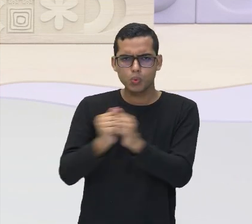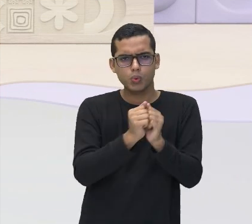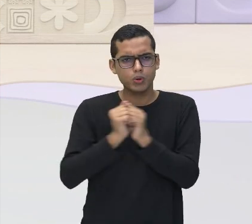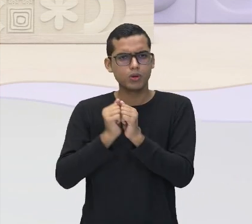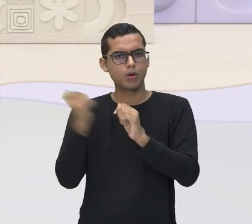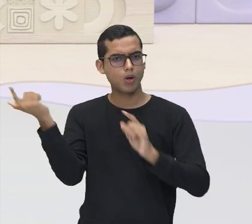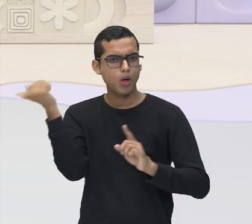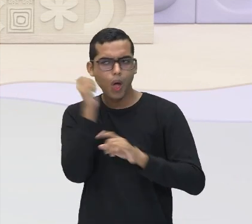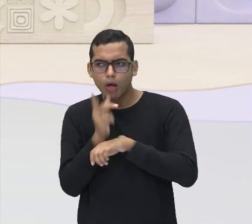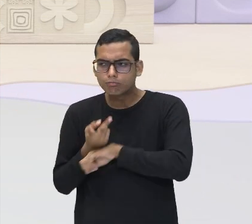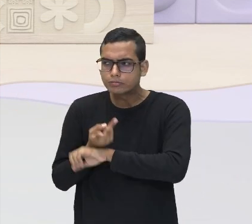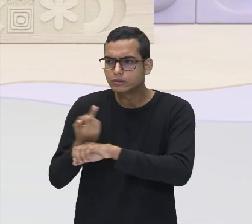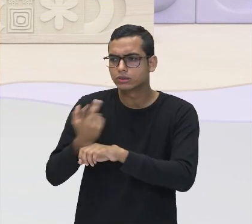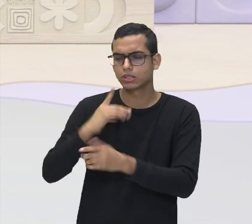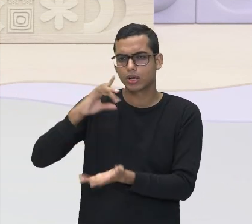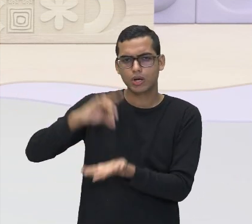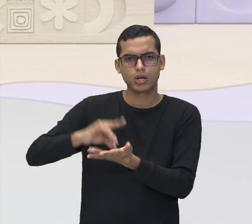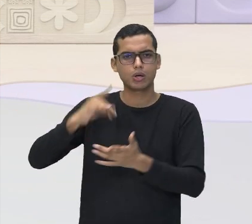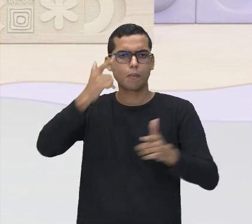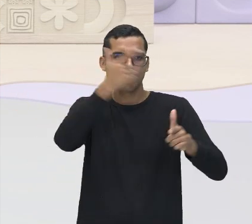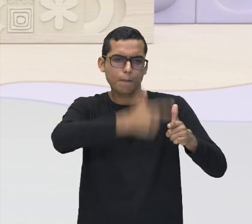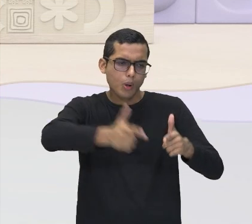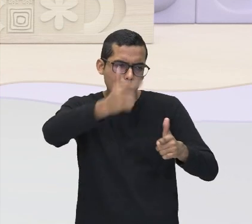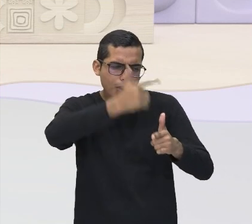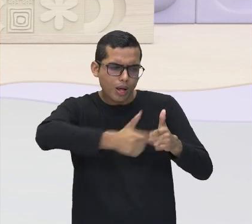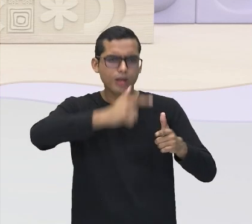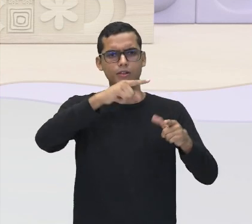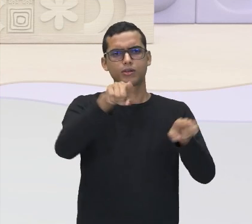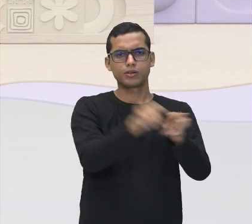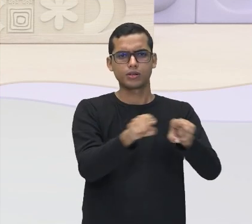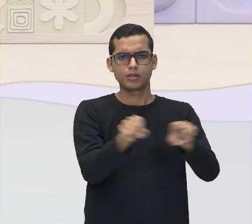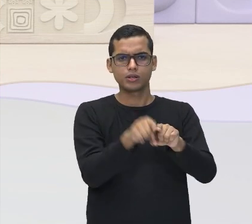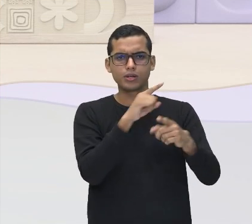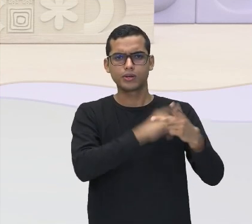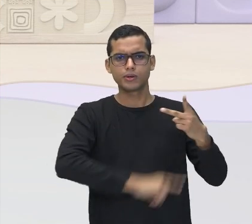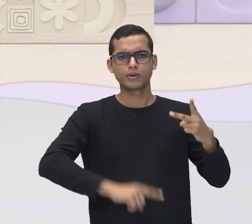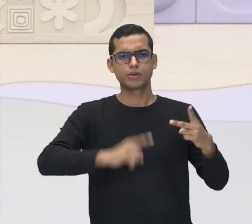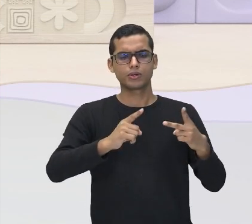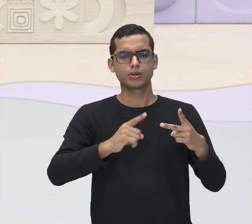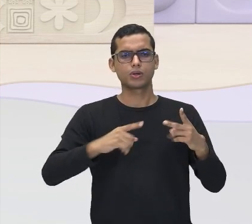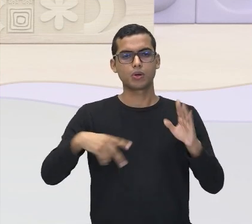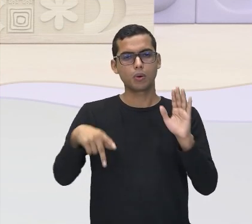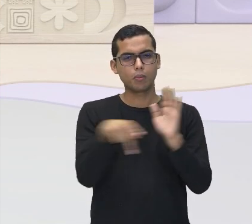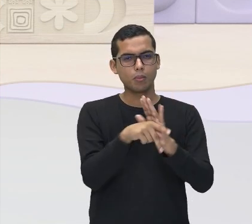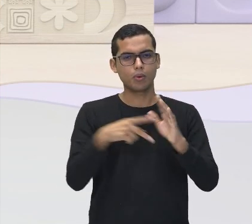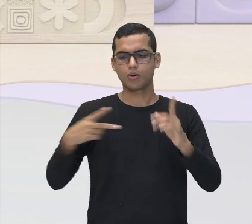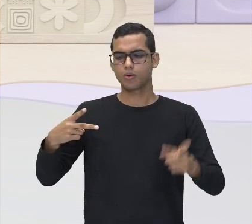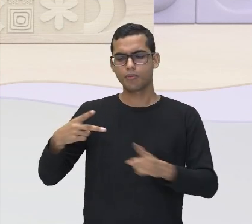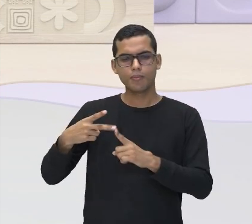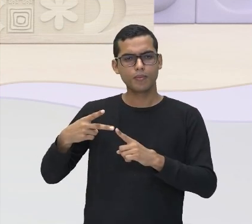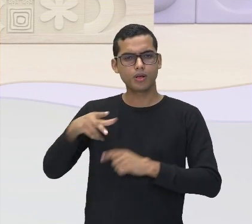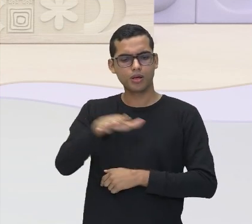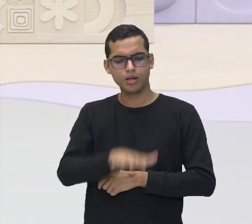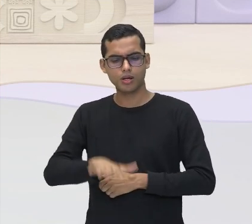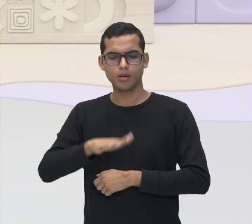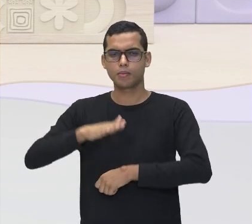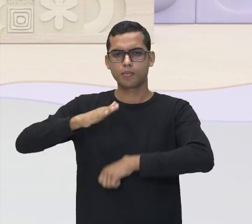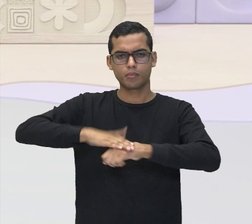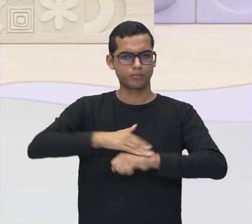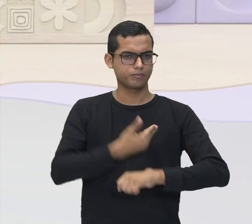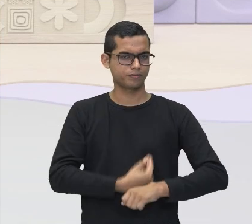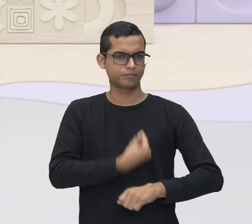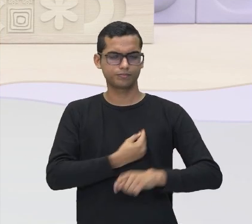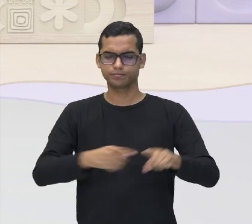as respostas para os seus problemas e também para o seu próprio campo existencial.